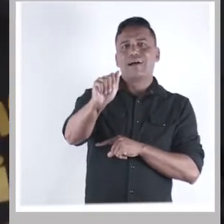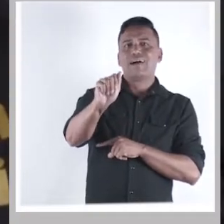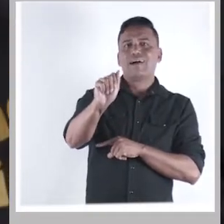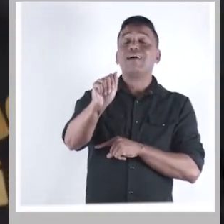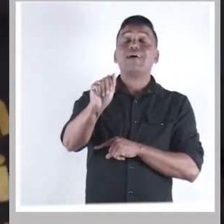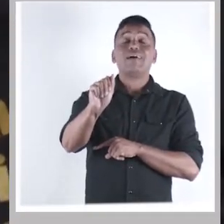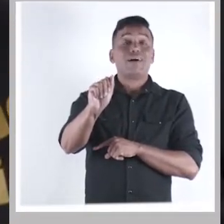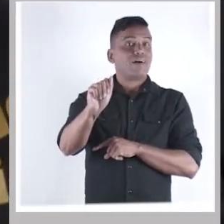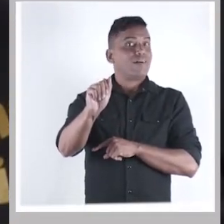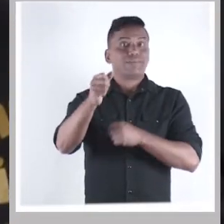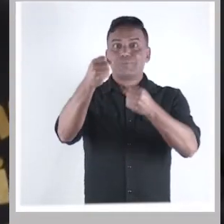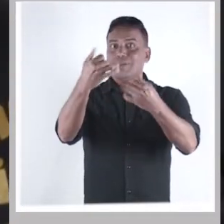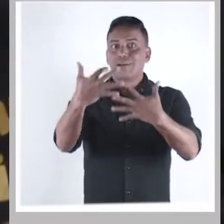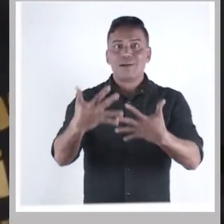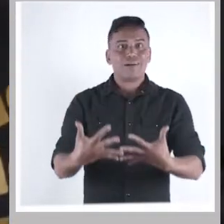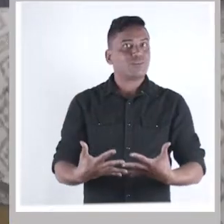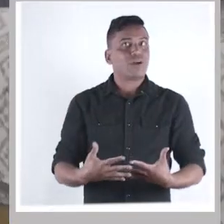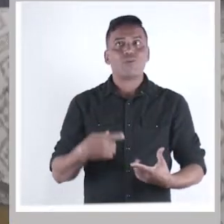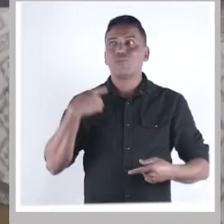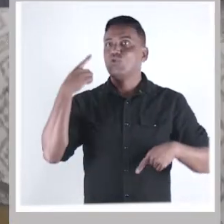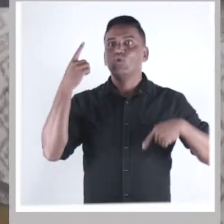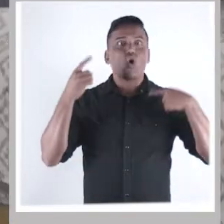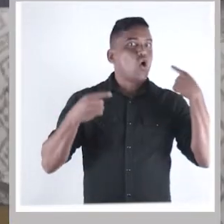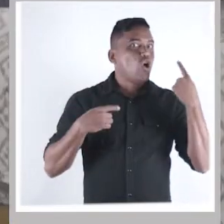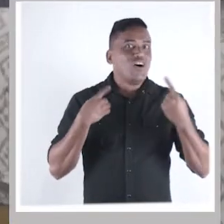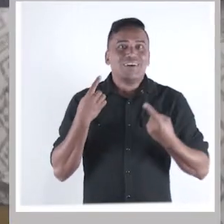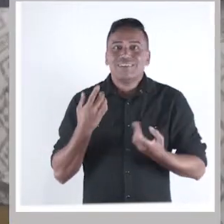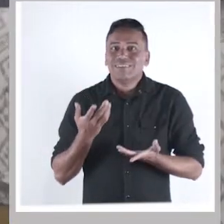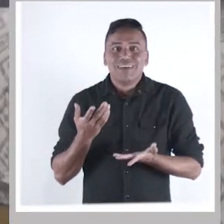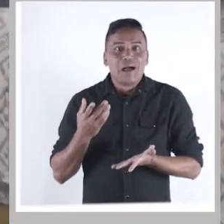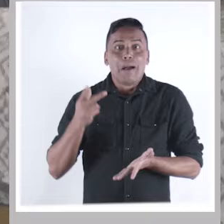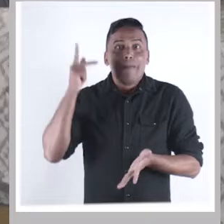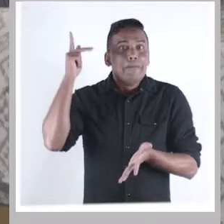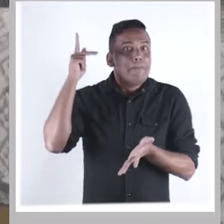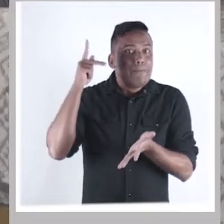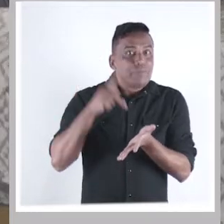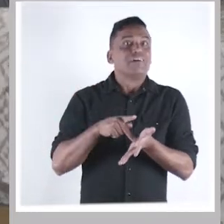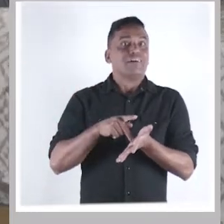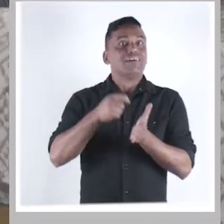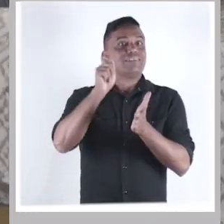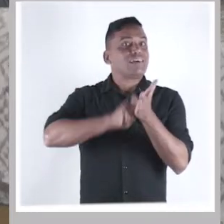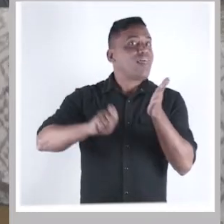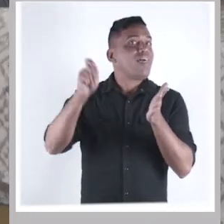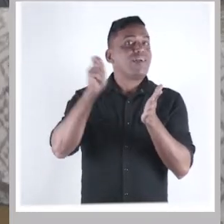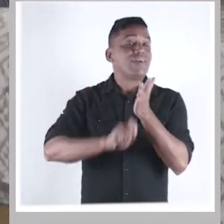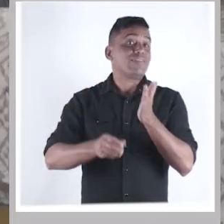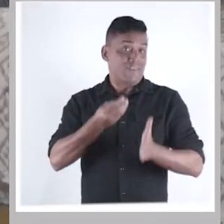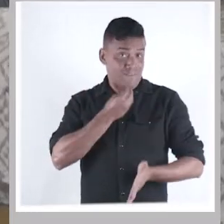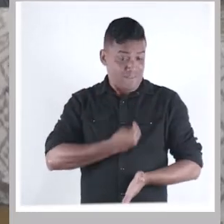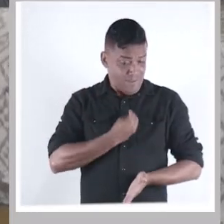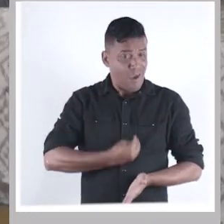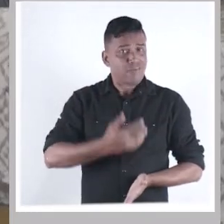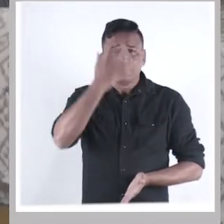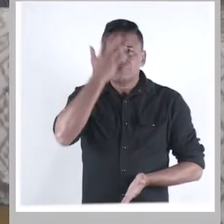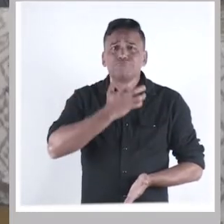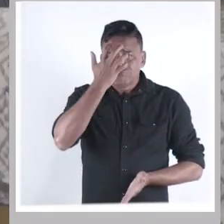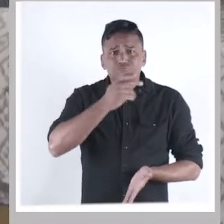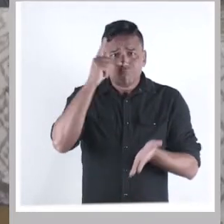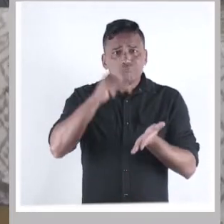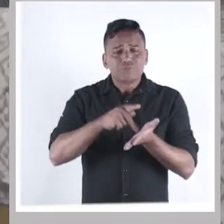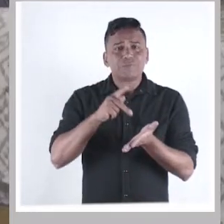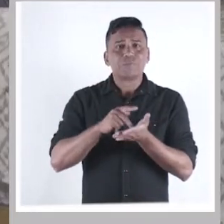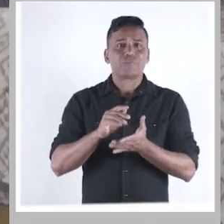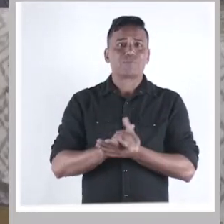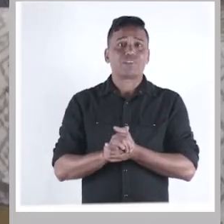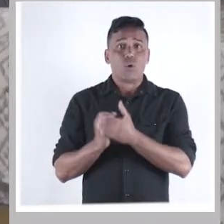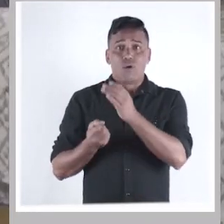Eu viajo, assim, eu enlouqueço. E eu gosto muito dessa escrita não ficcional, né? Essa escrita do